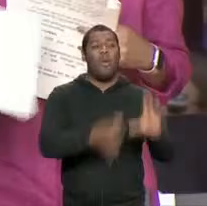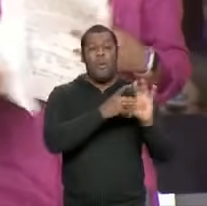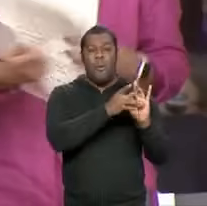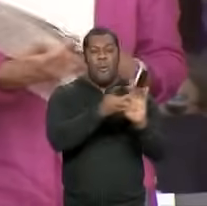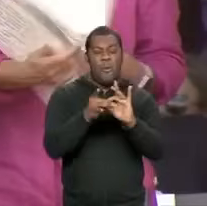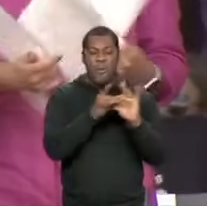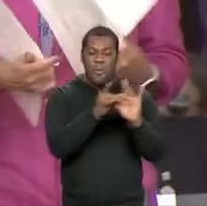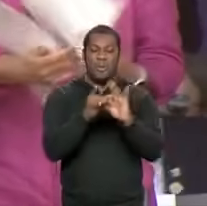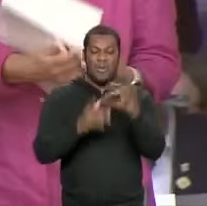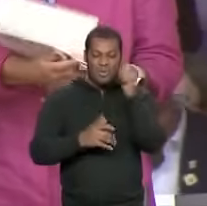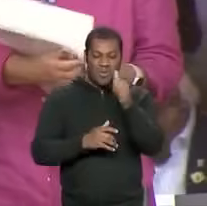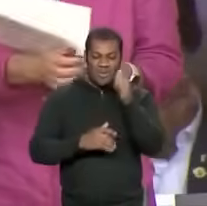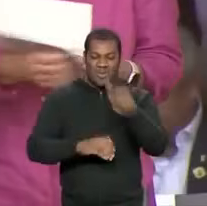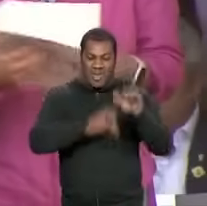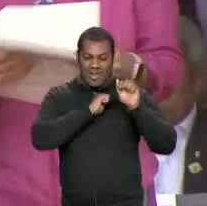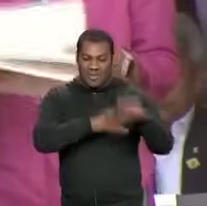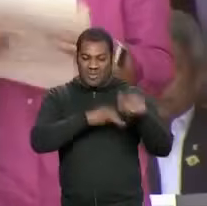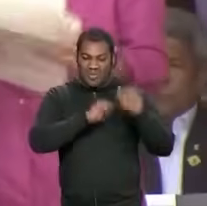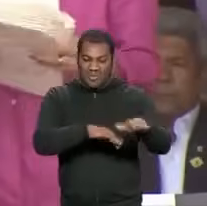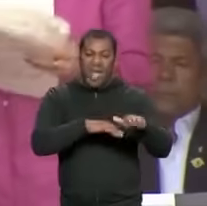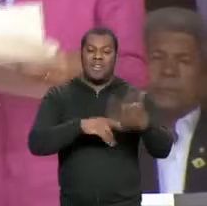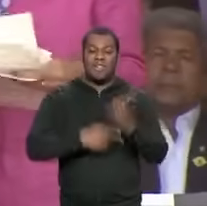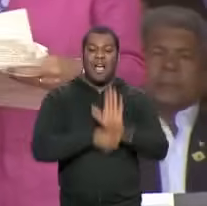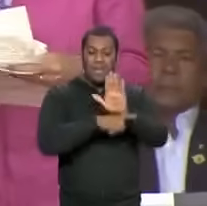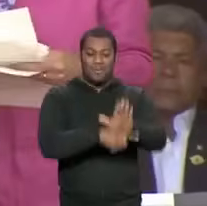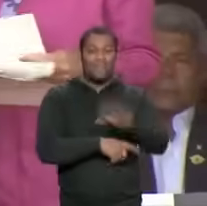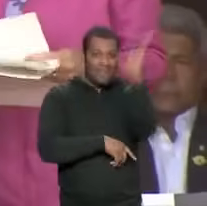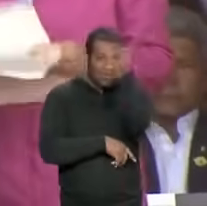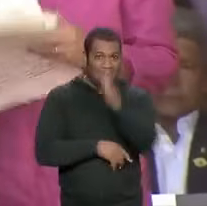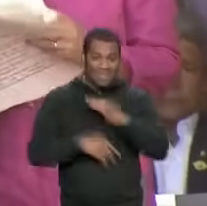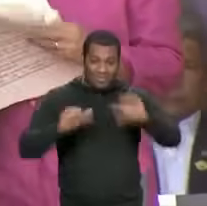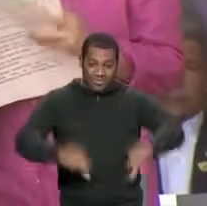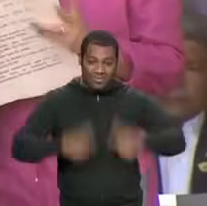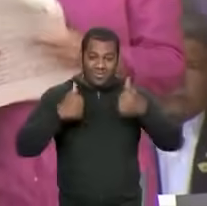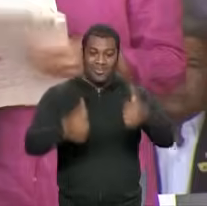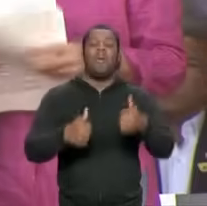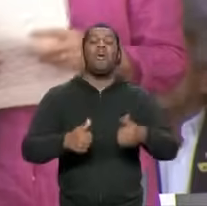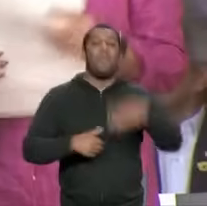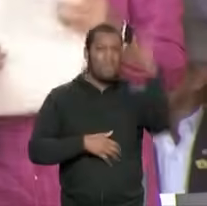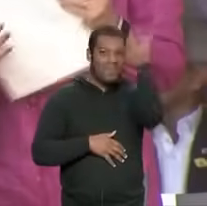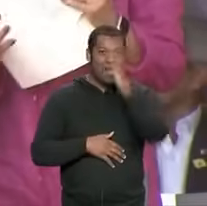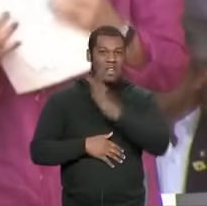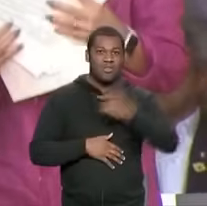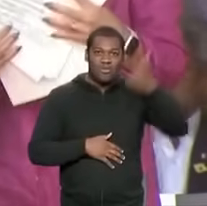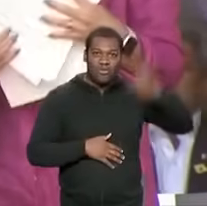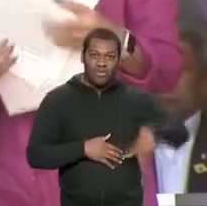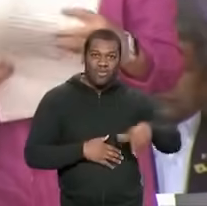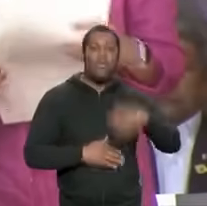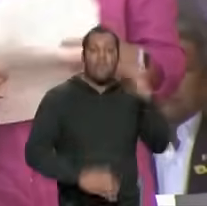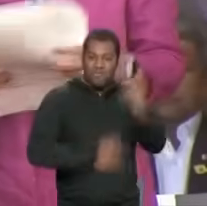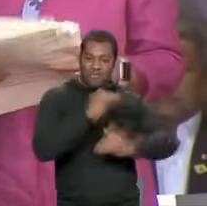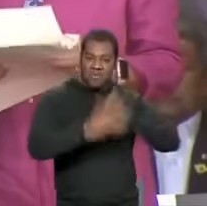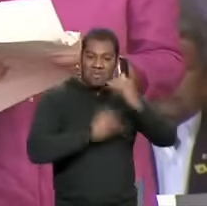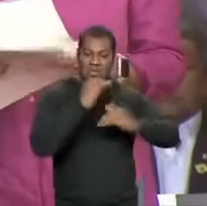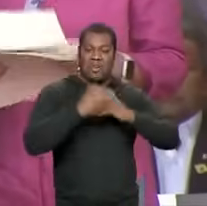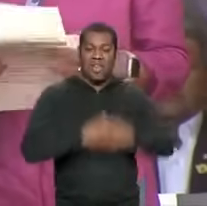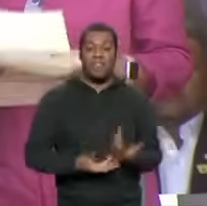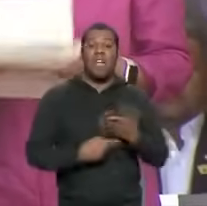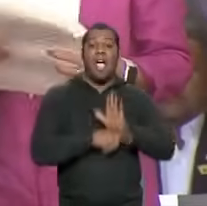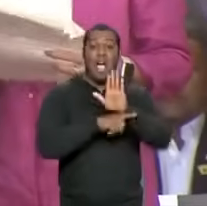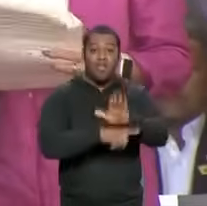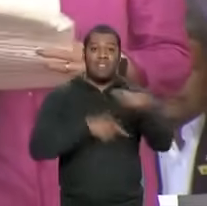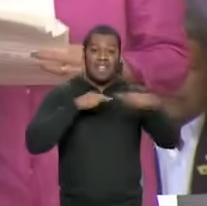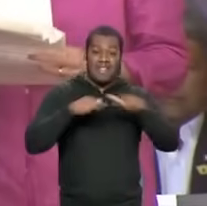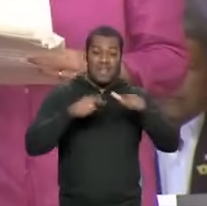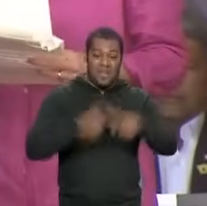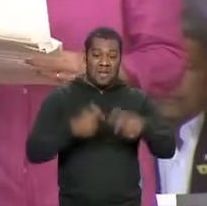tantas Margaridas na reconstrução do Brasil o Brasil voltou Para retomar a rota do crescimento gerar emprego